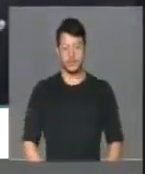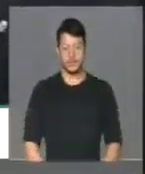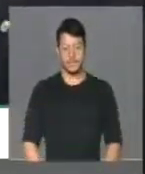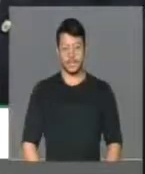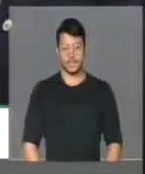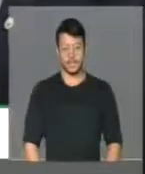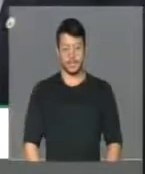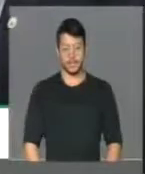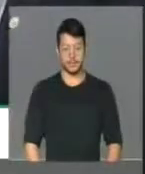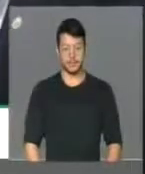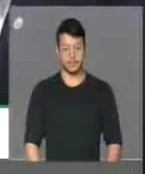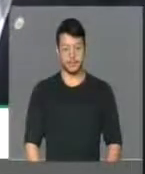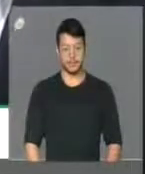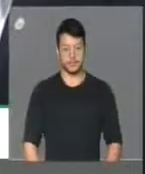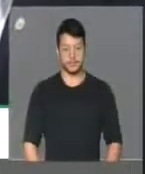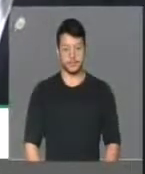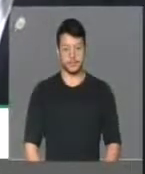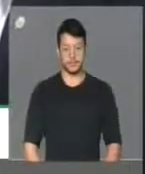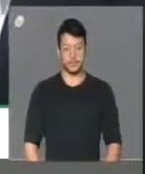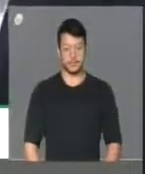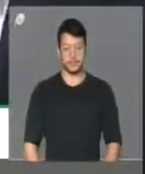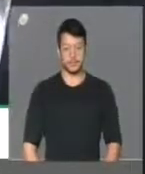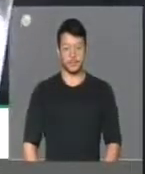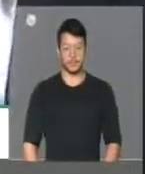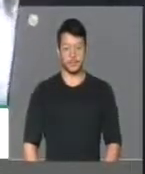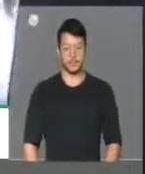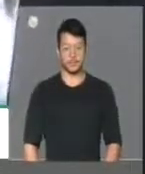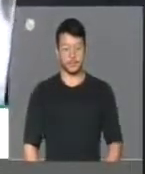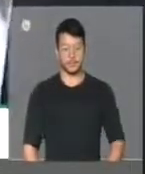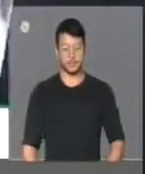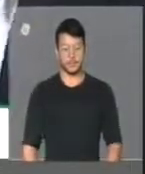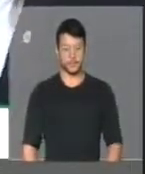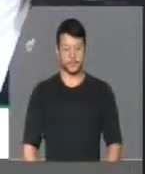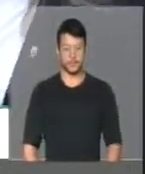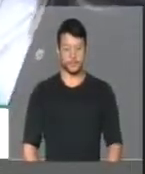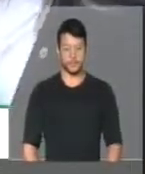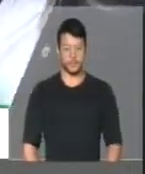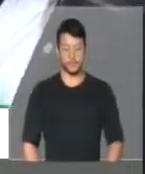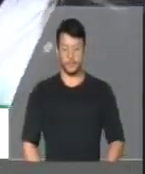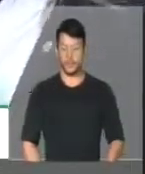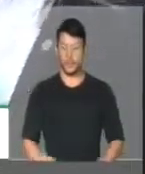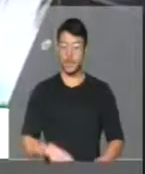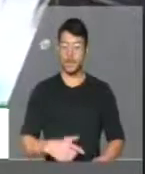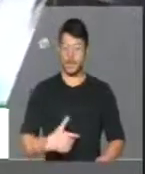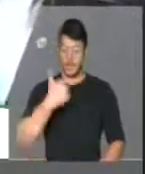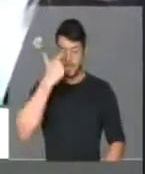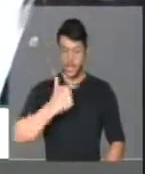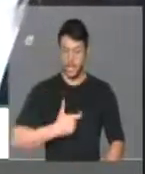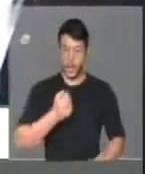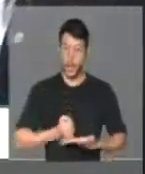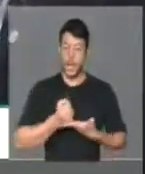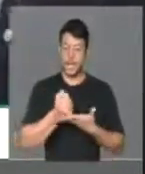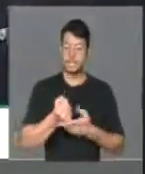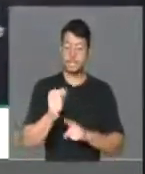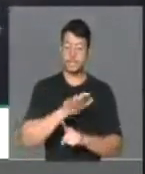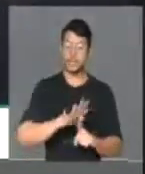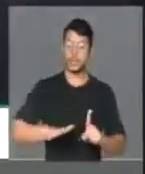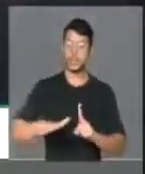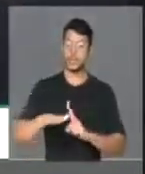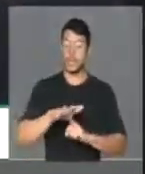Senhora Presidente, para concluir, tão diferente de tratamentos do qual, como assistente social, eu tive